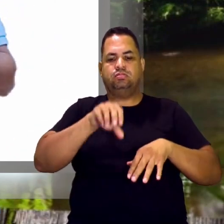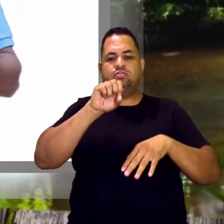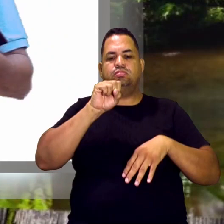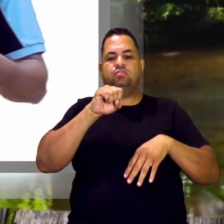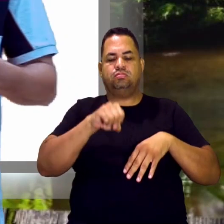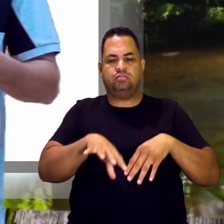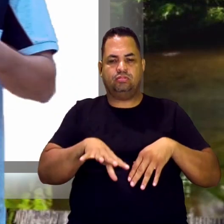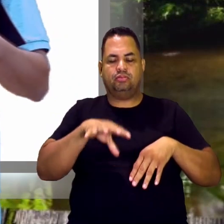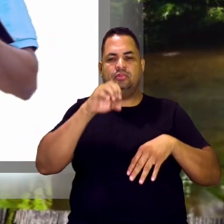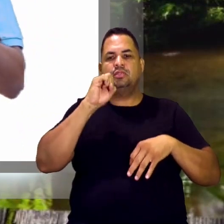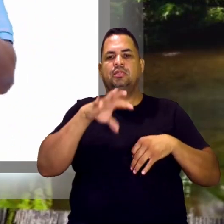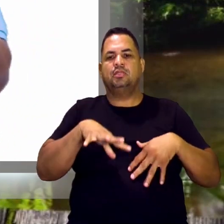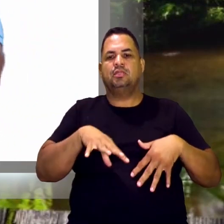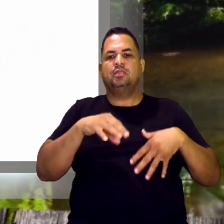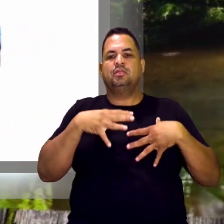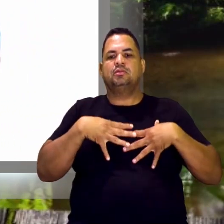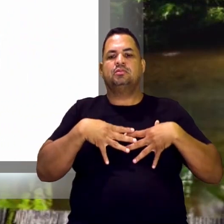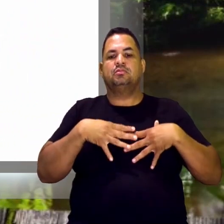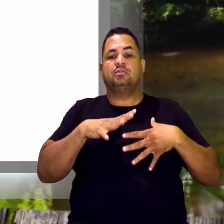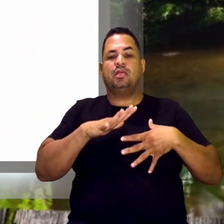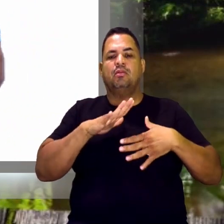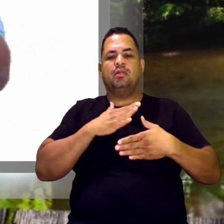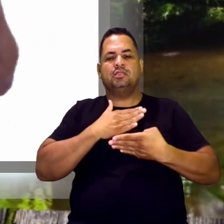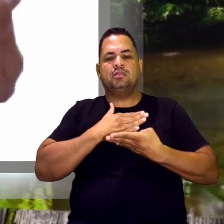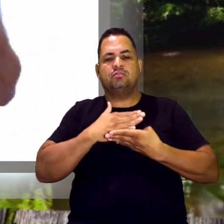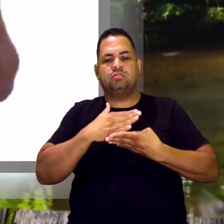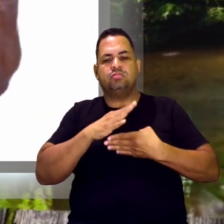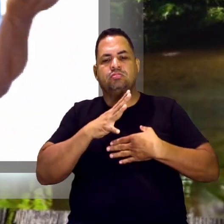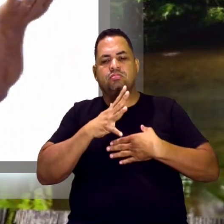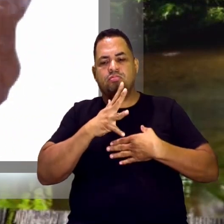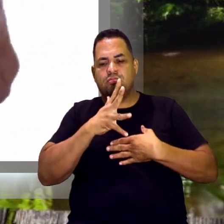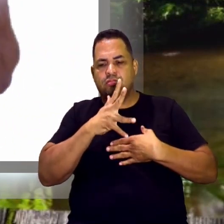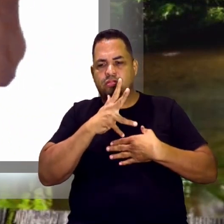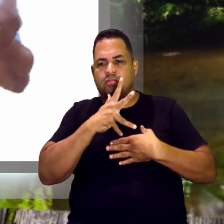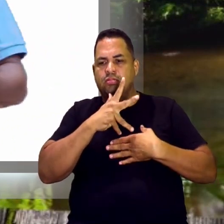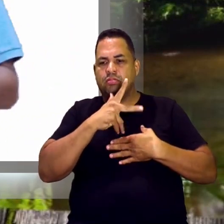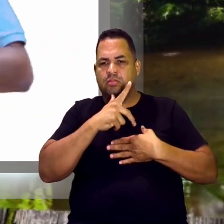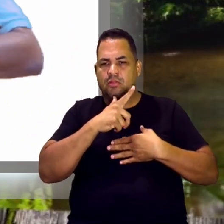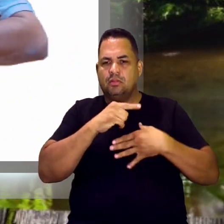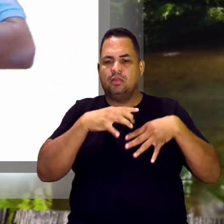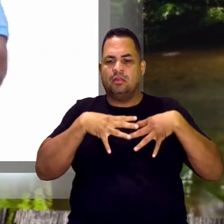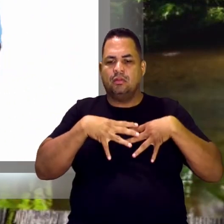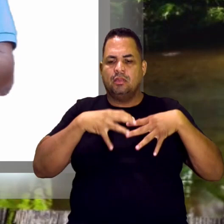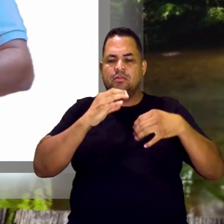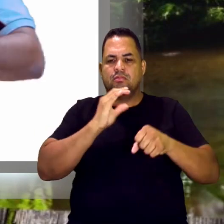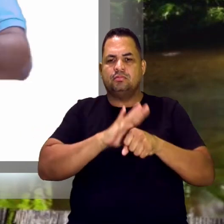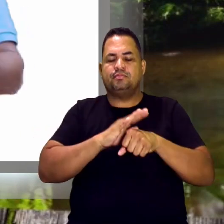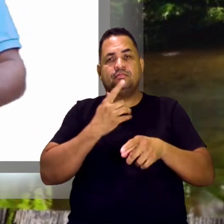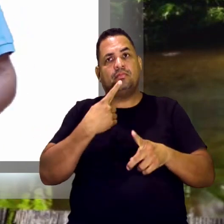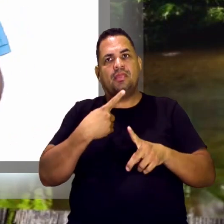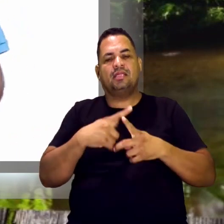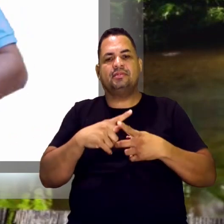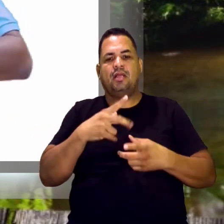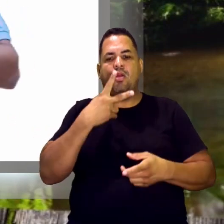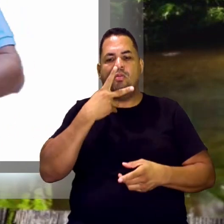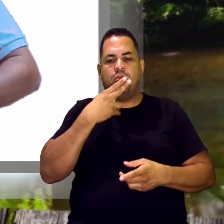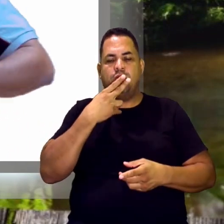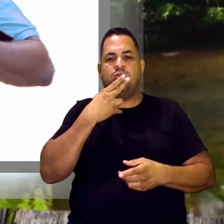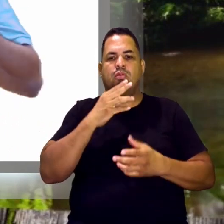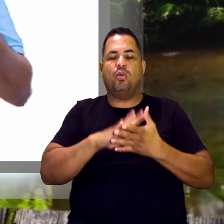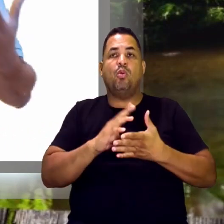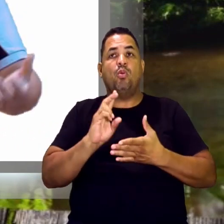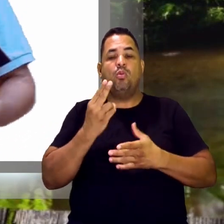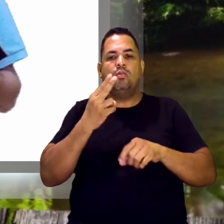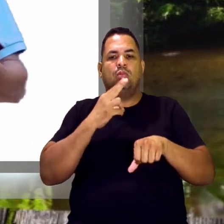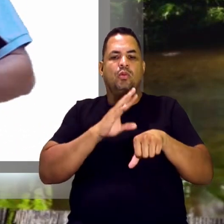expelindo aquilo, né? Ela vai parar, às vezes por fumo, às vezes por uma doença pontual que você está naquele